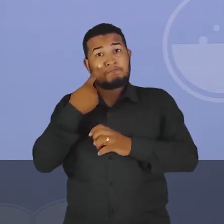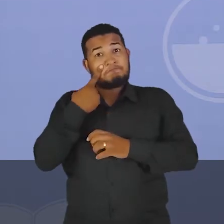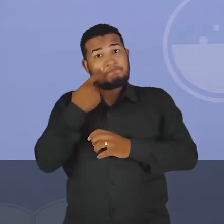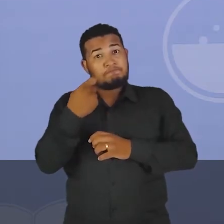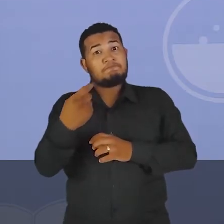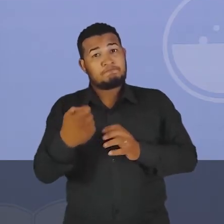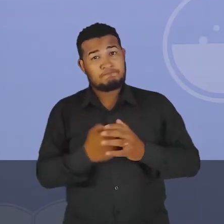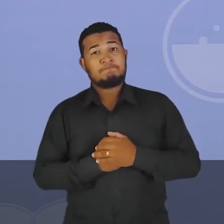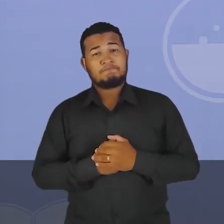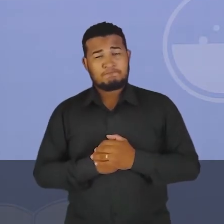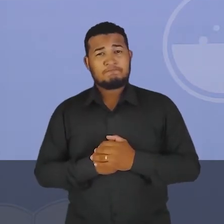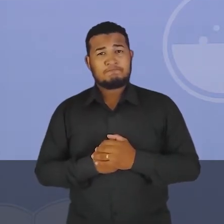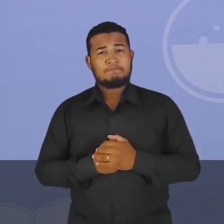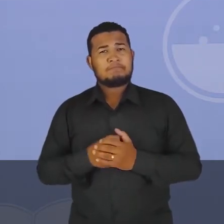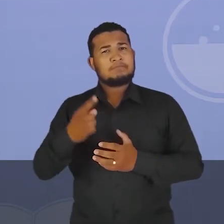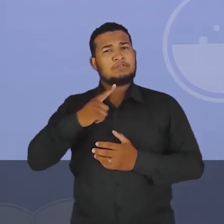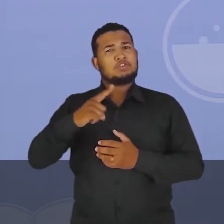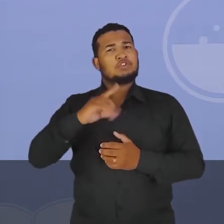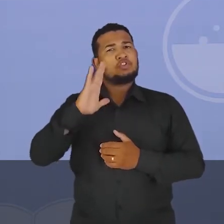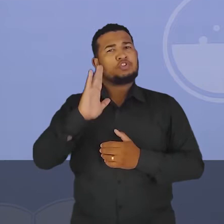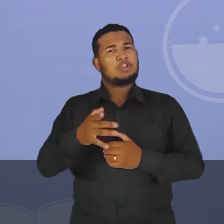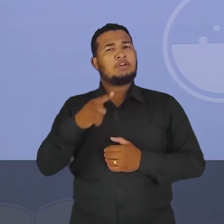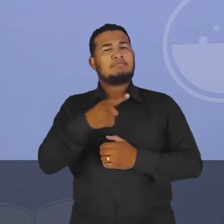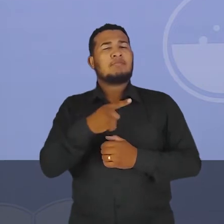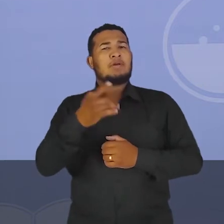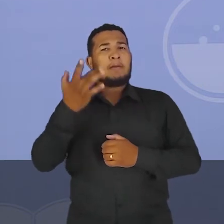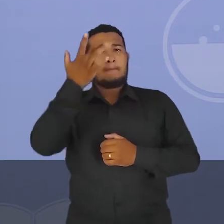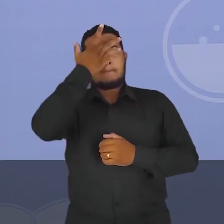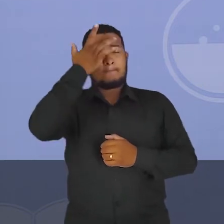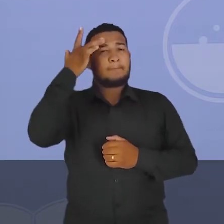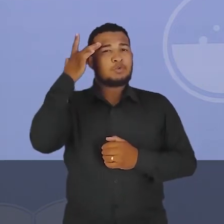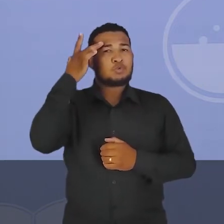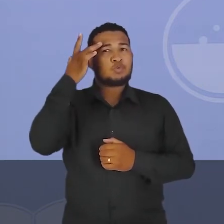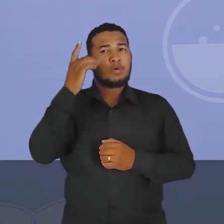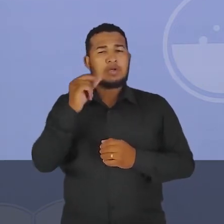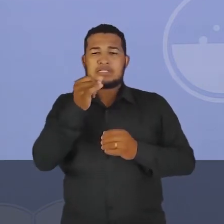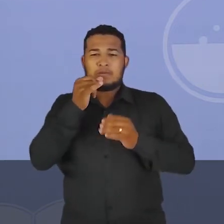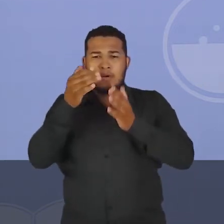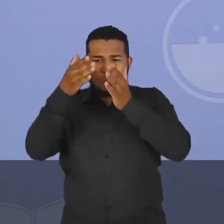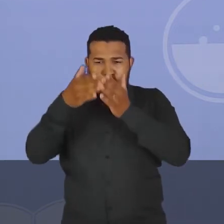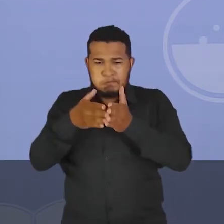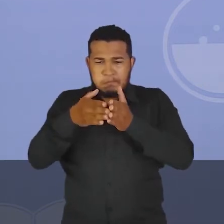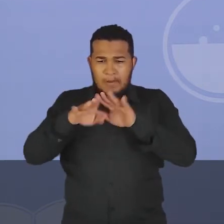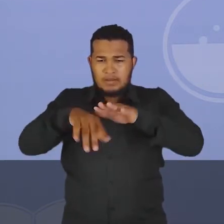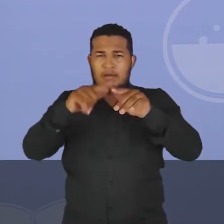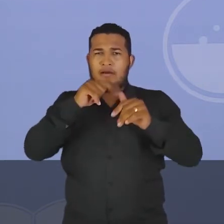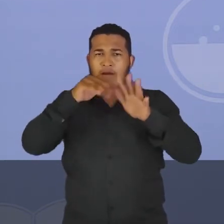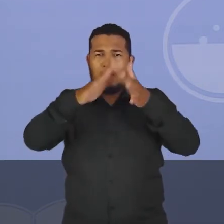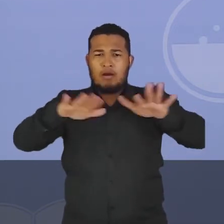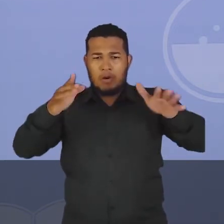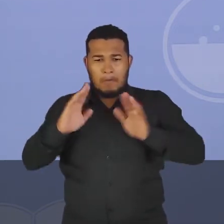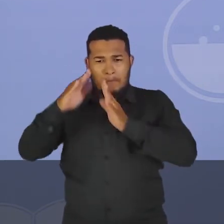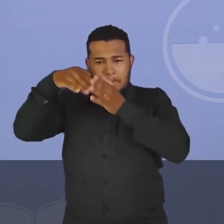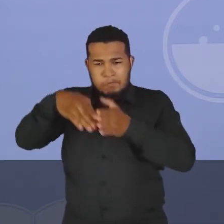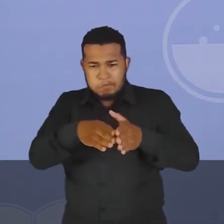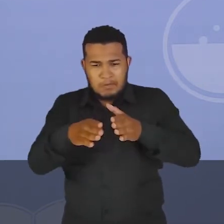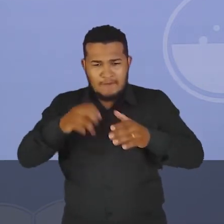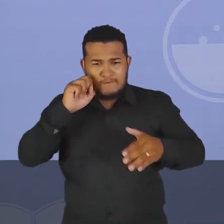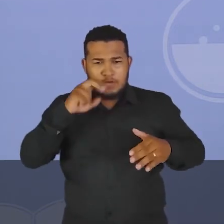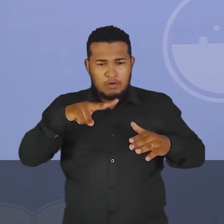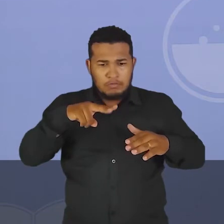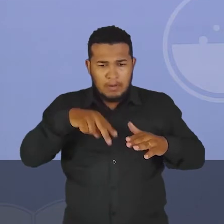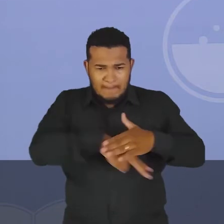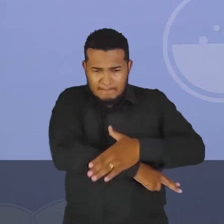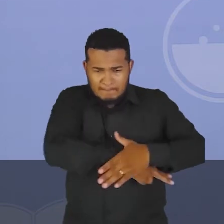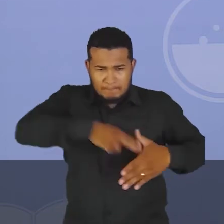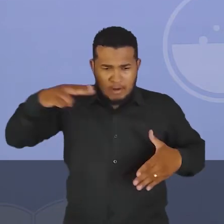interessante, né? Segundo consta, tinha uma pessoa, né, mergulhando e ela encontrou essa espada e chamou os pesquisadores